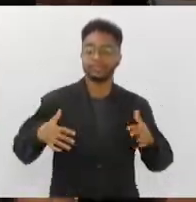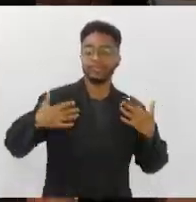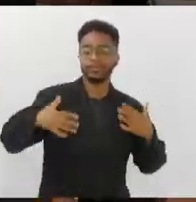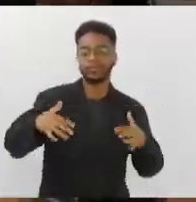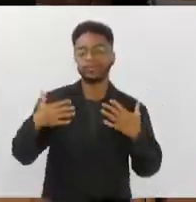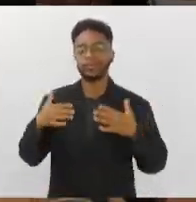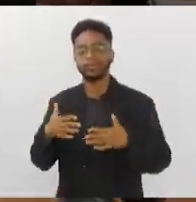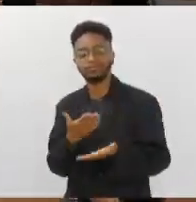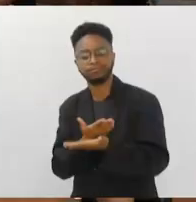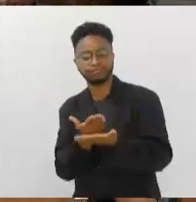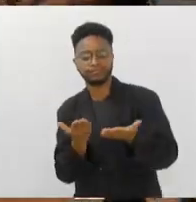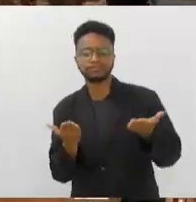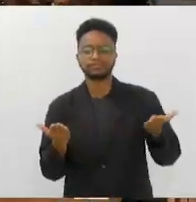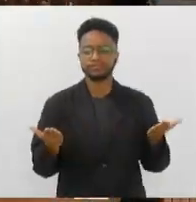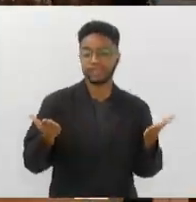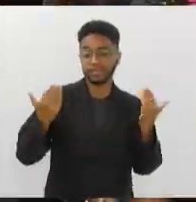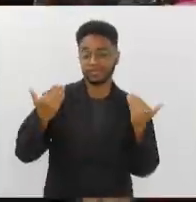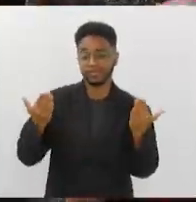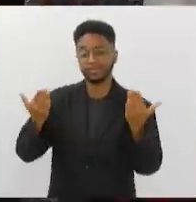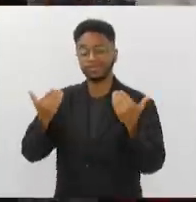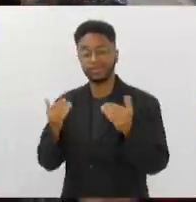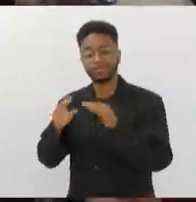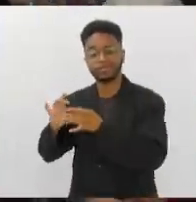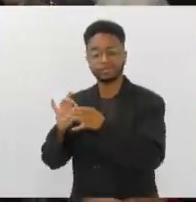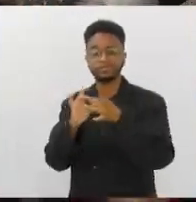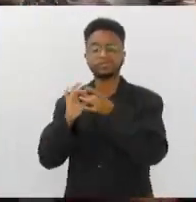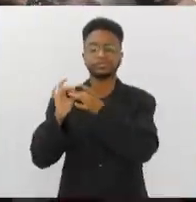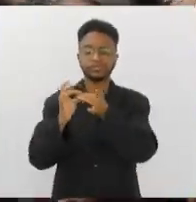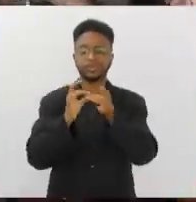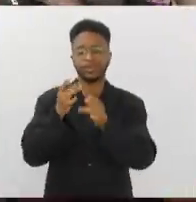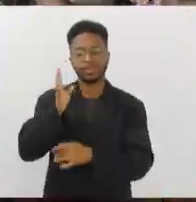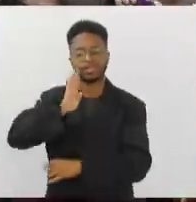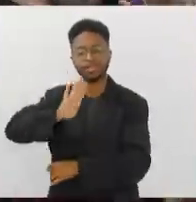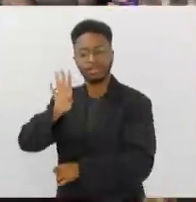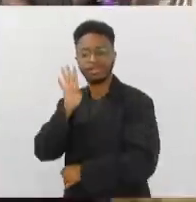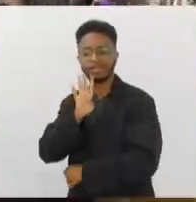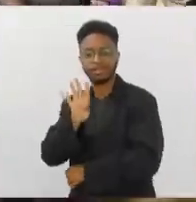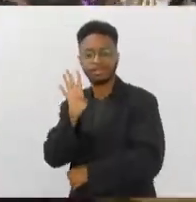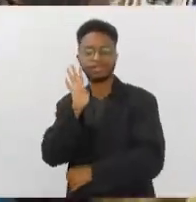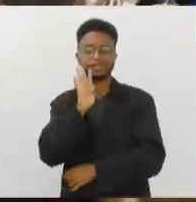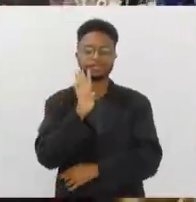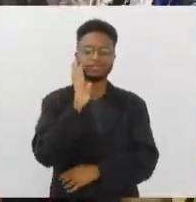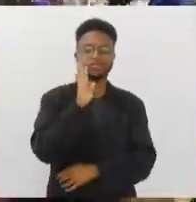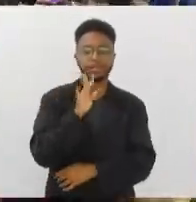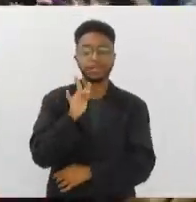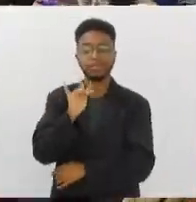Piné, tá todo mundo legal.